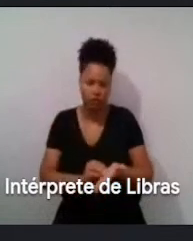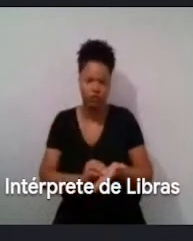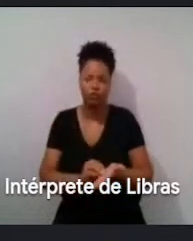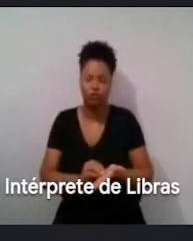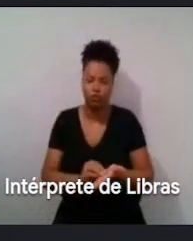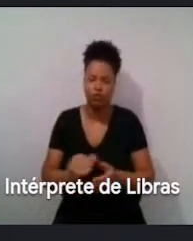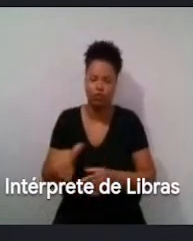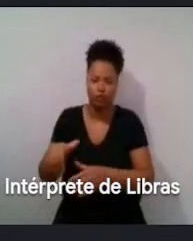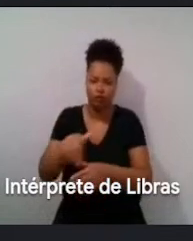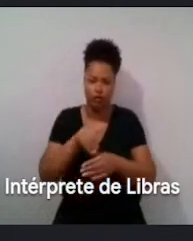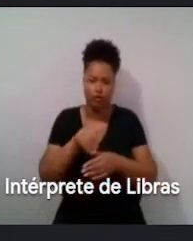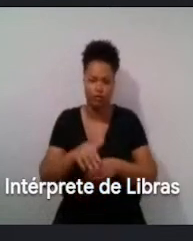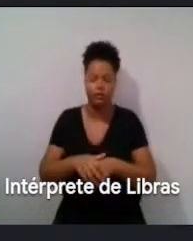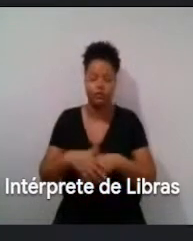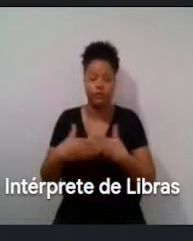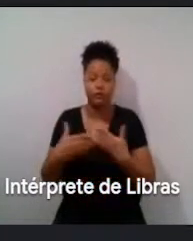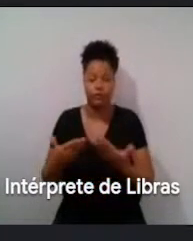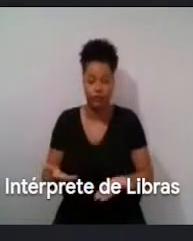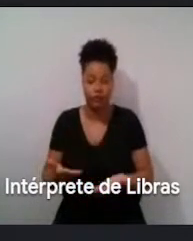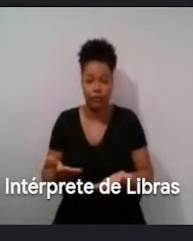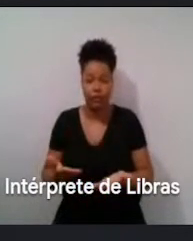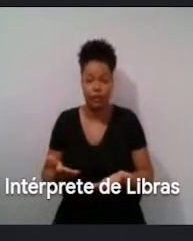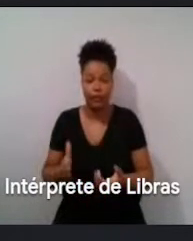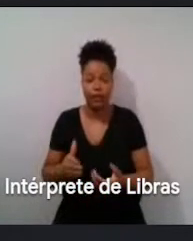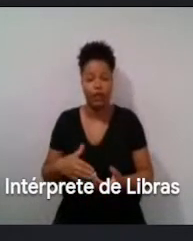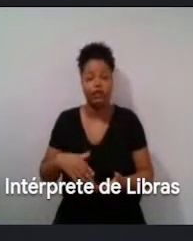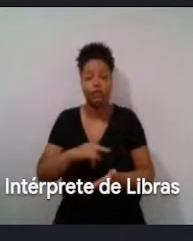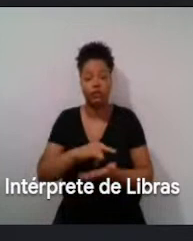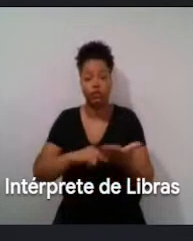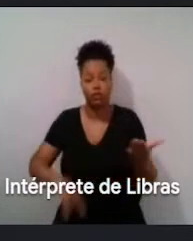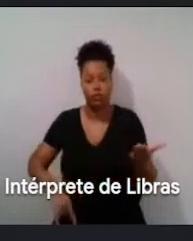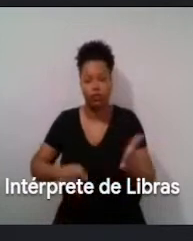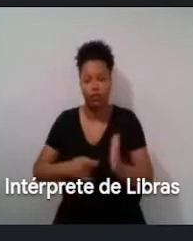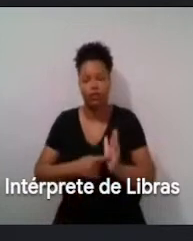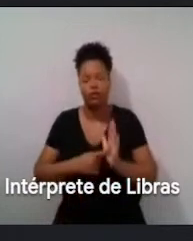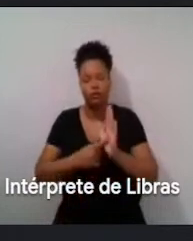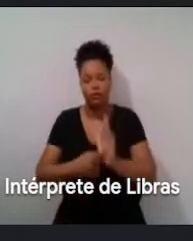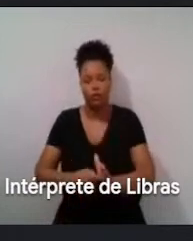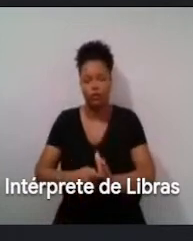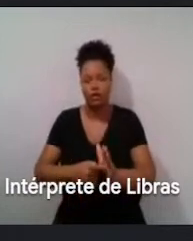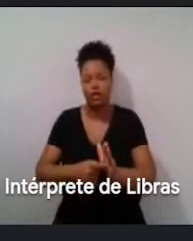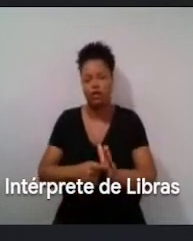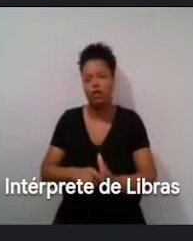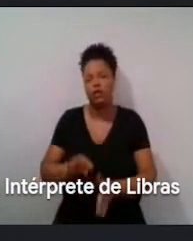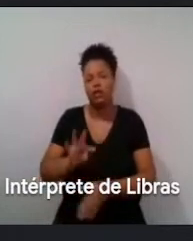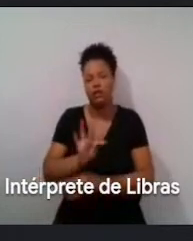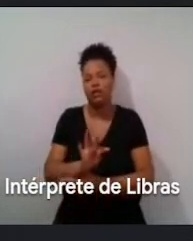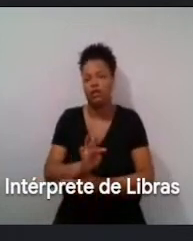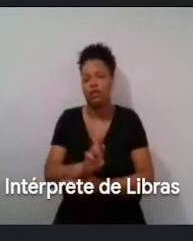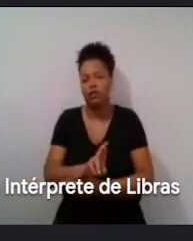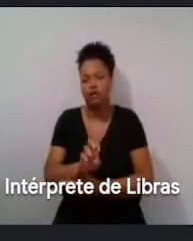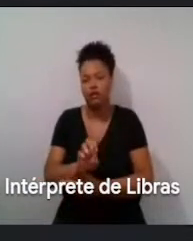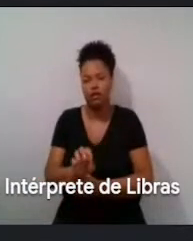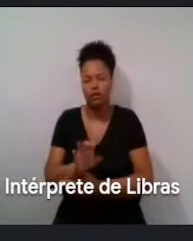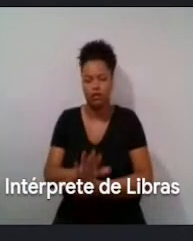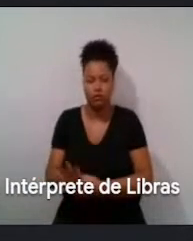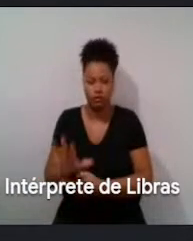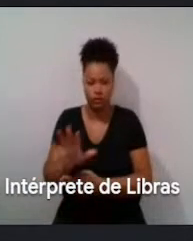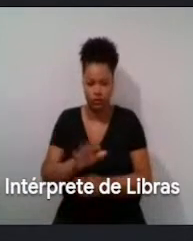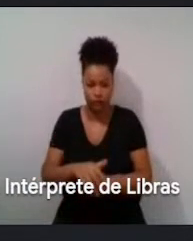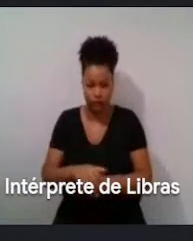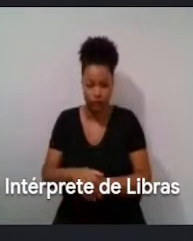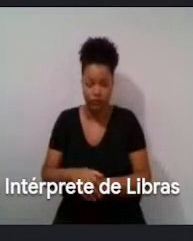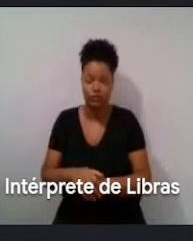do parecer exarado pela Procuradoria Regional Eleitoral, a propriedade do veículo